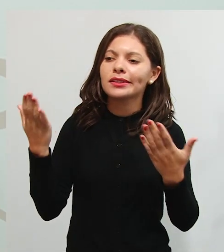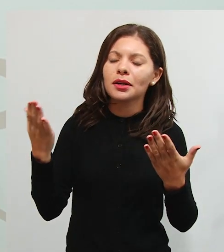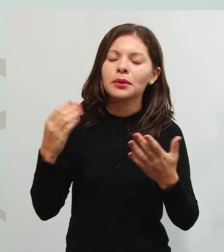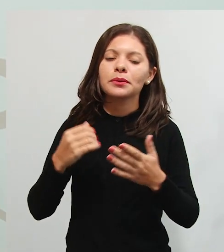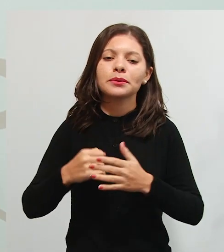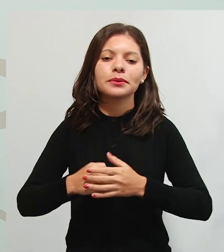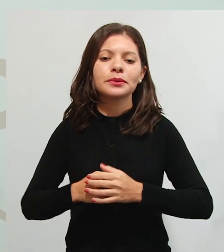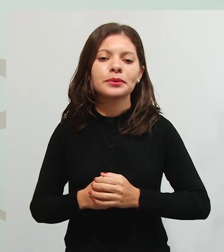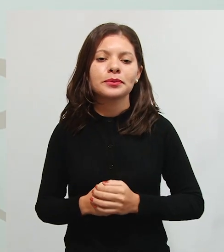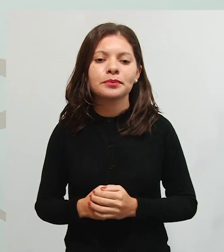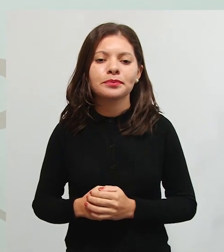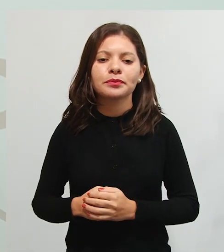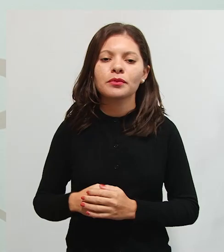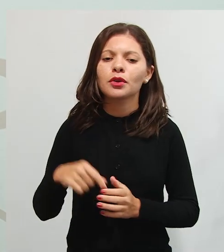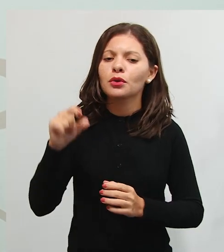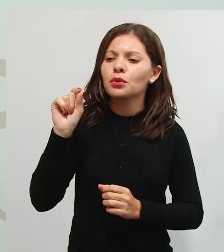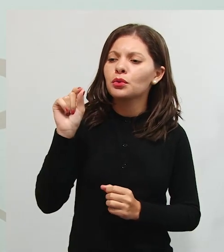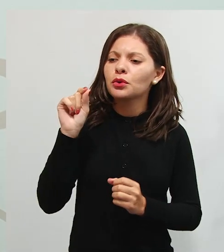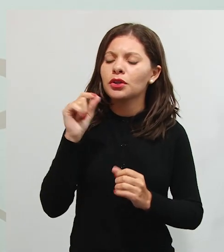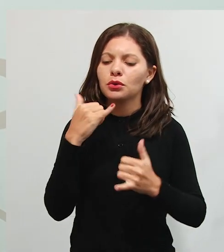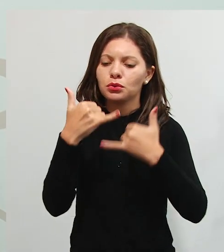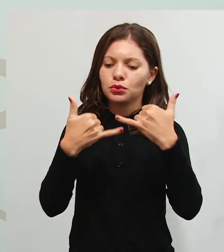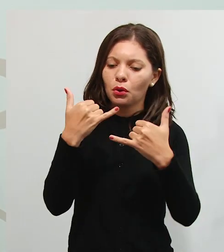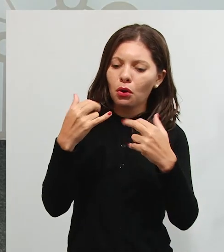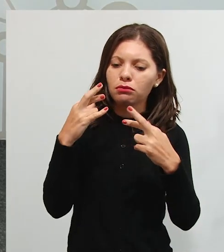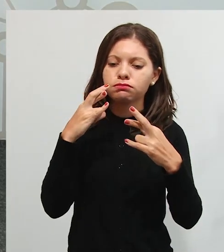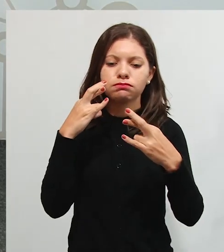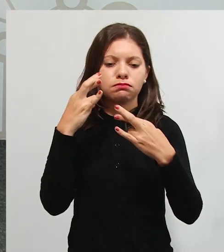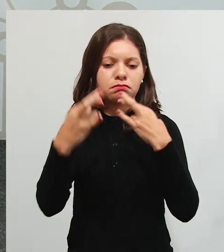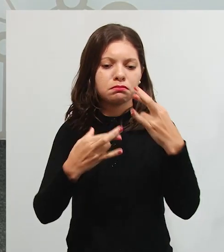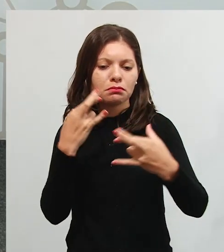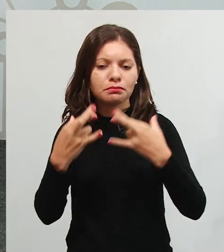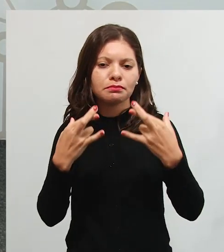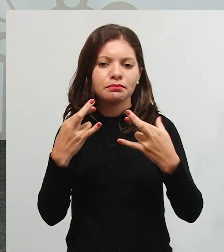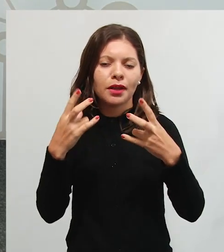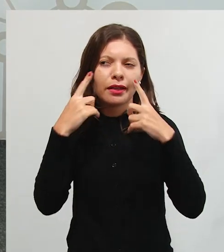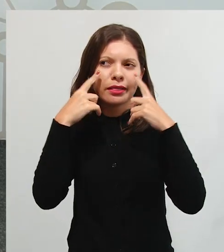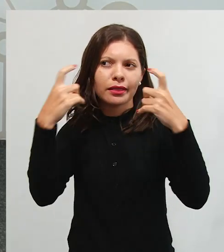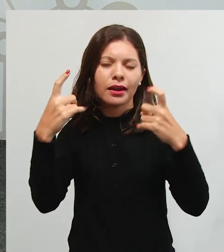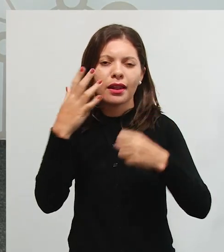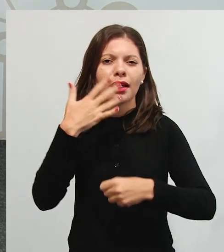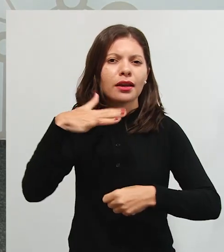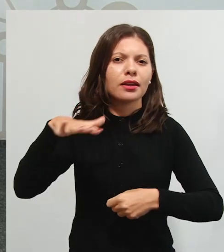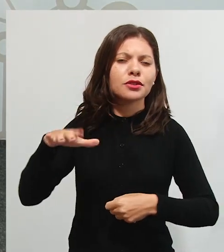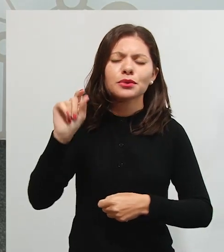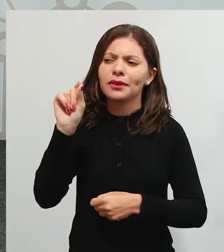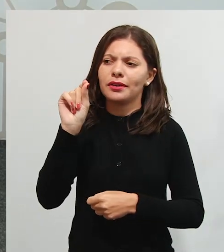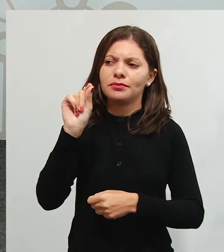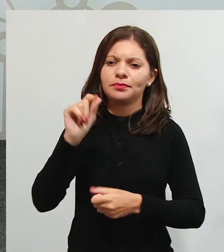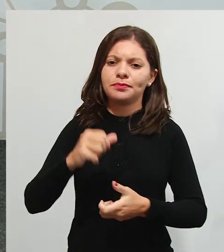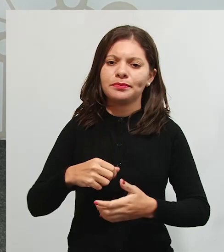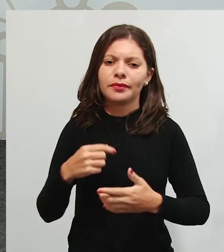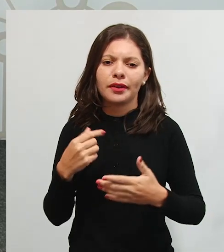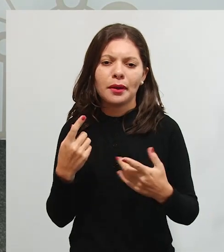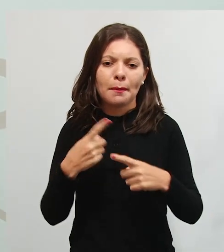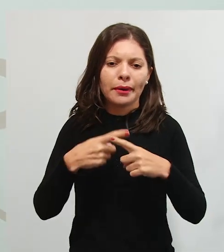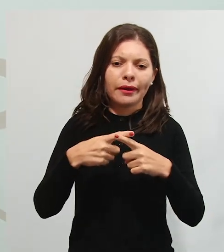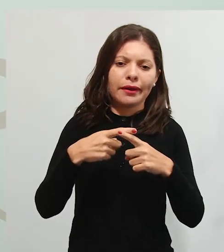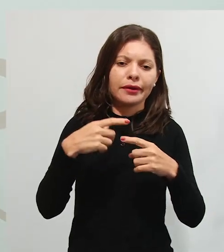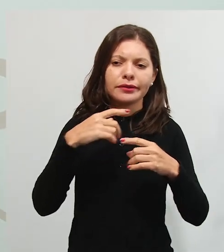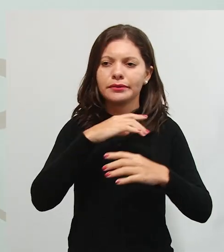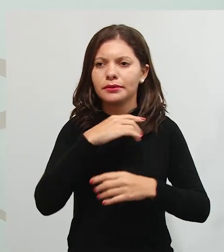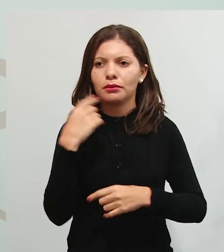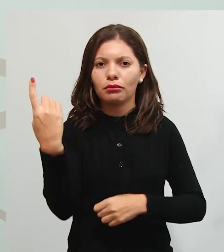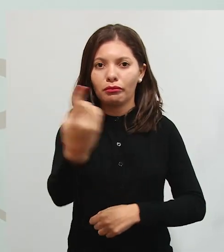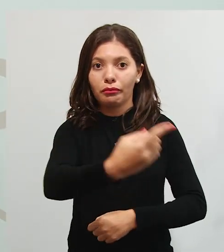Daniel, o que os jogos e a recreação, eles despertam na criança? Porque todo mundo gosta